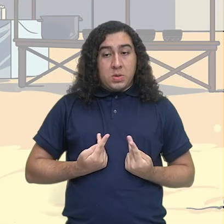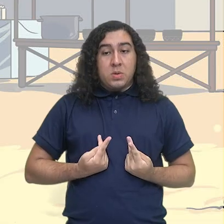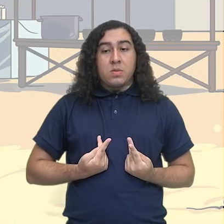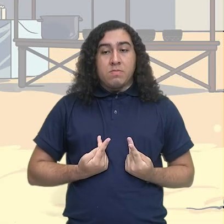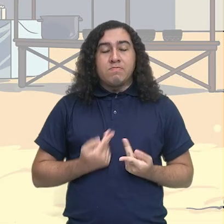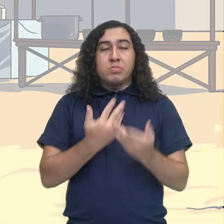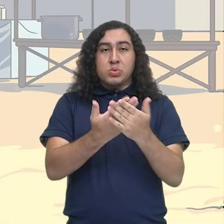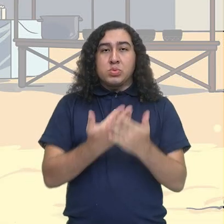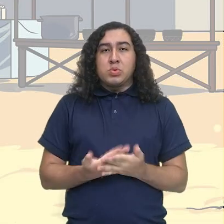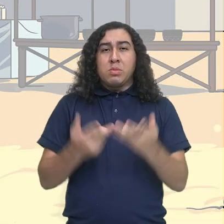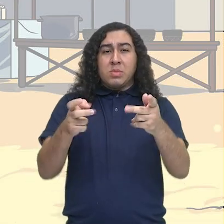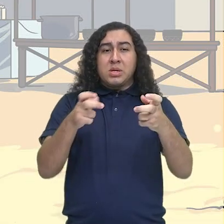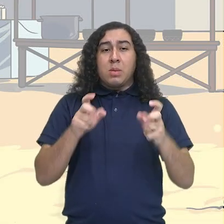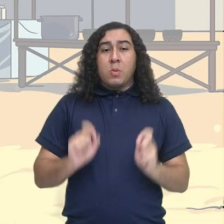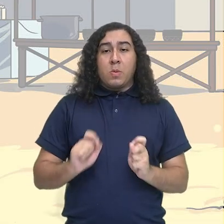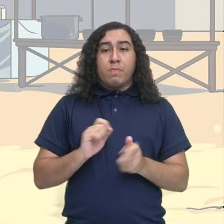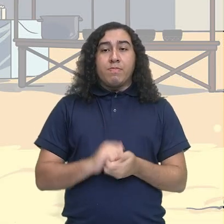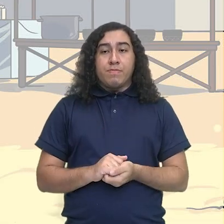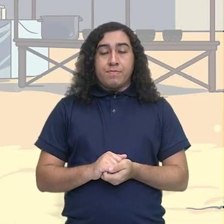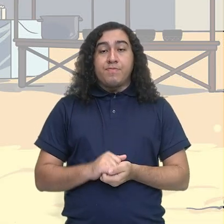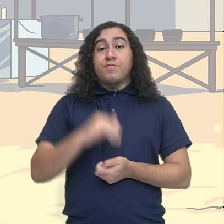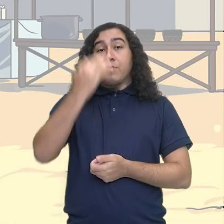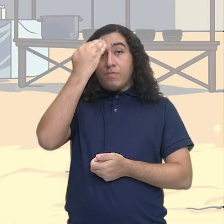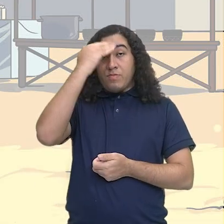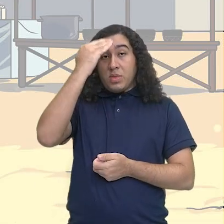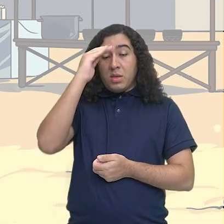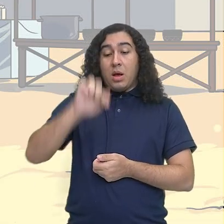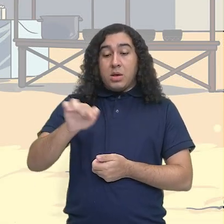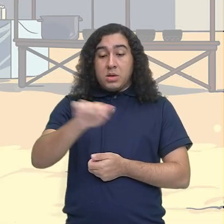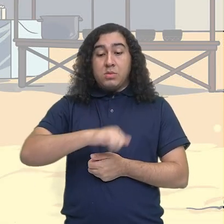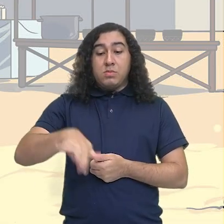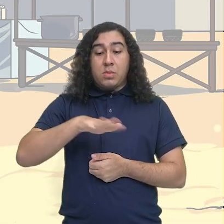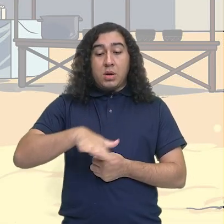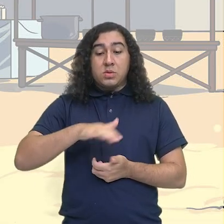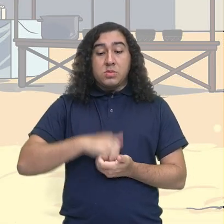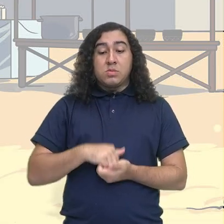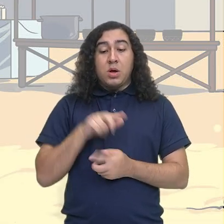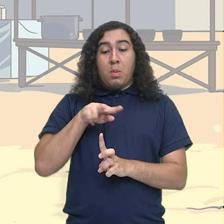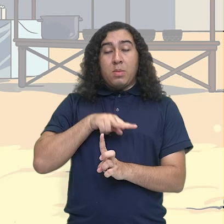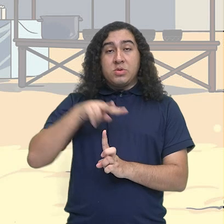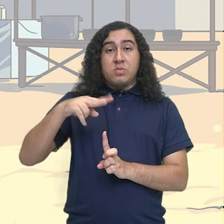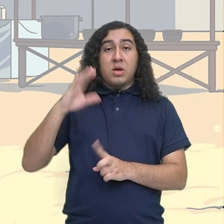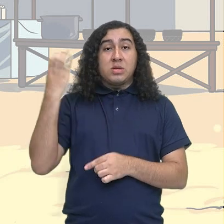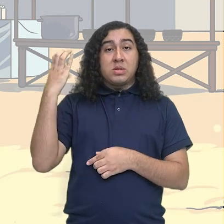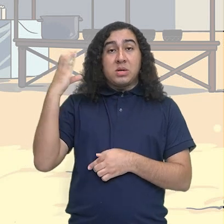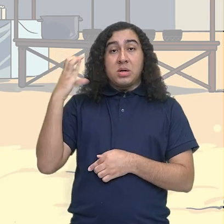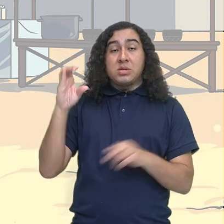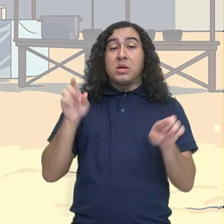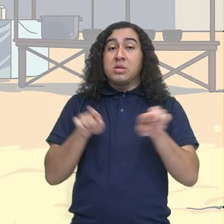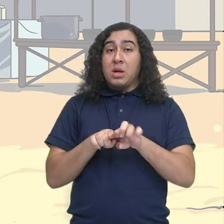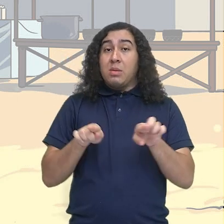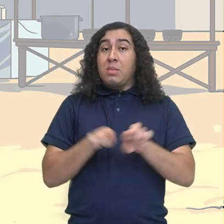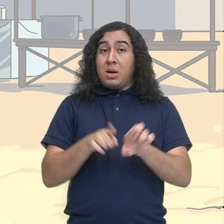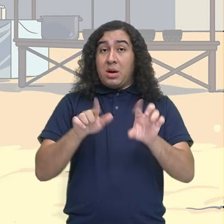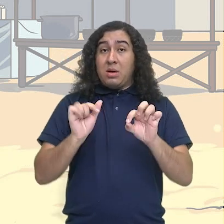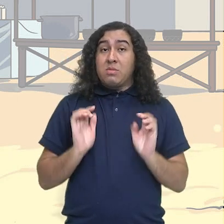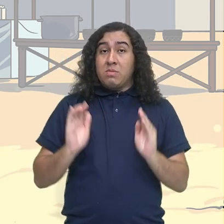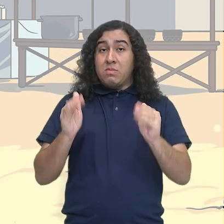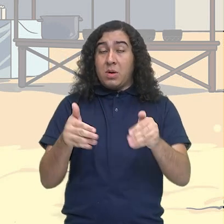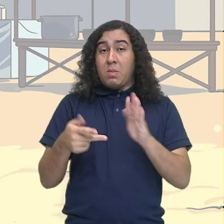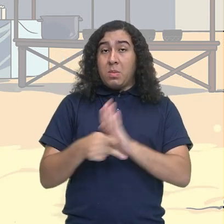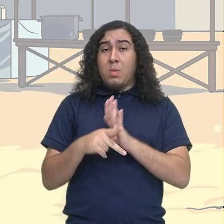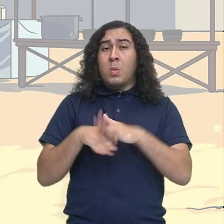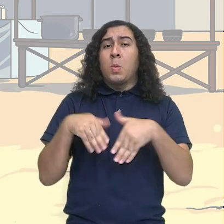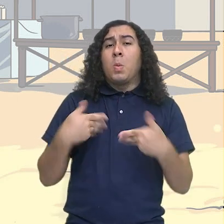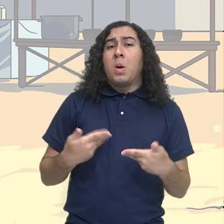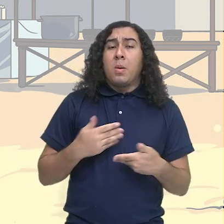aplicadas percebem e entendem este fenômeno com o olhar de uma ciência também muito específica,